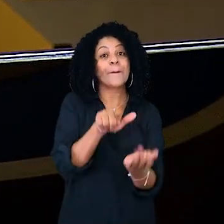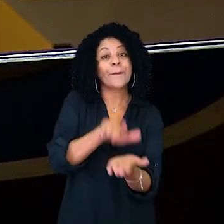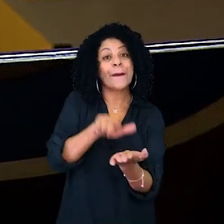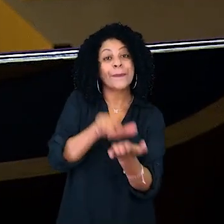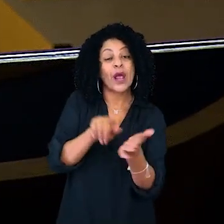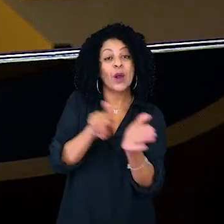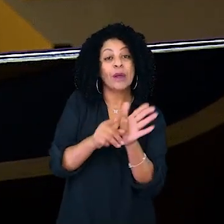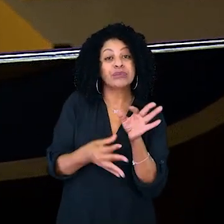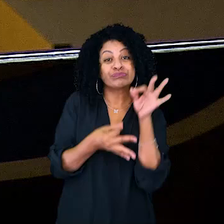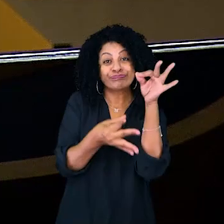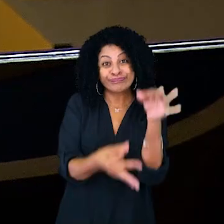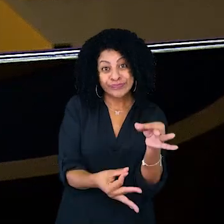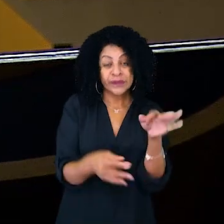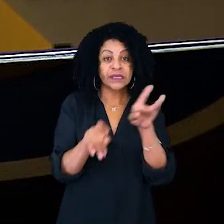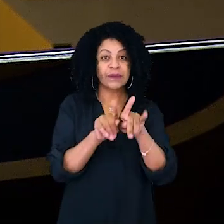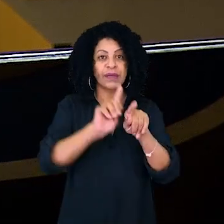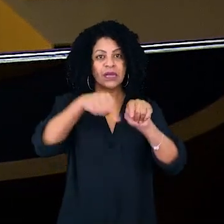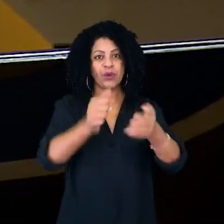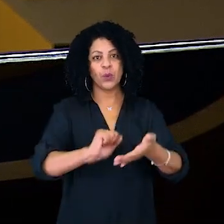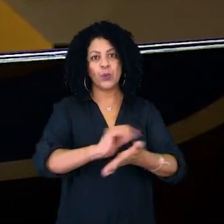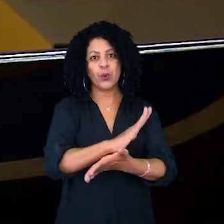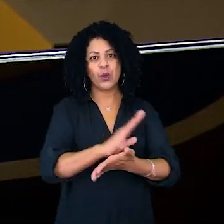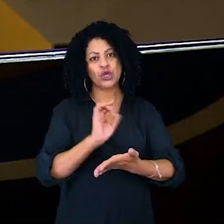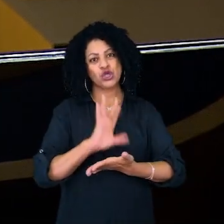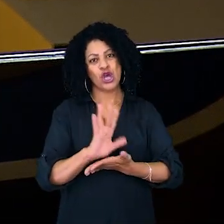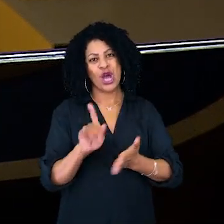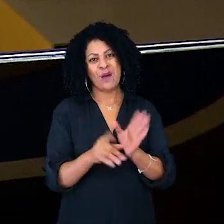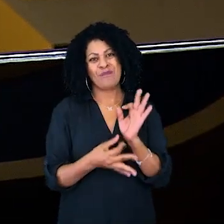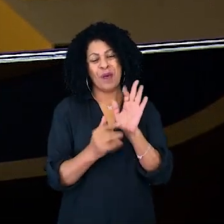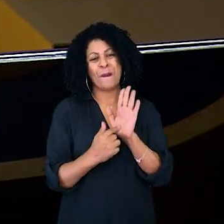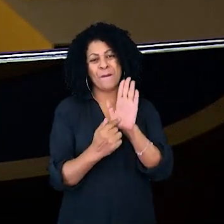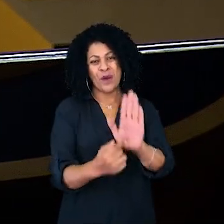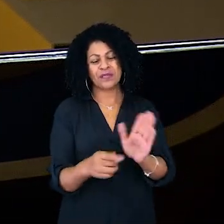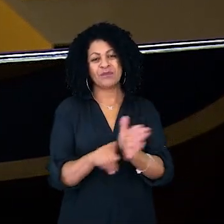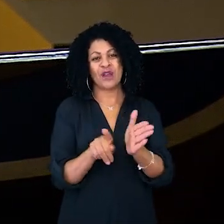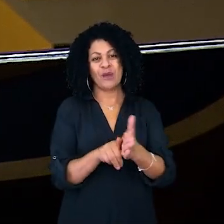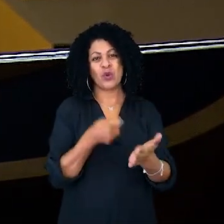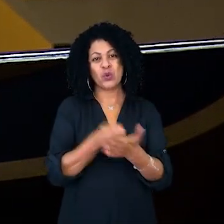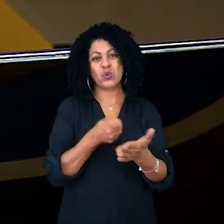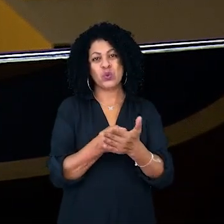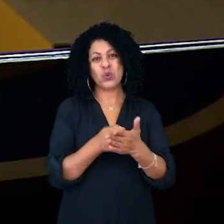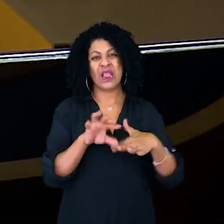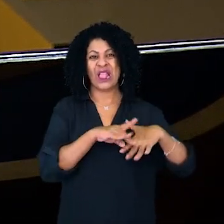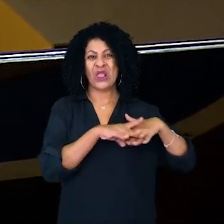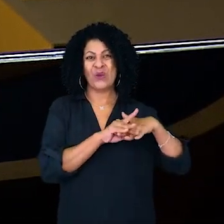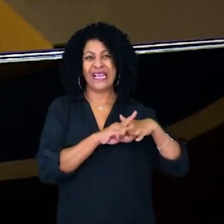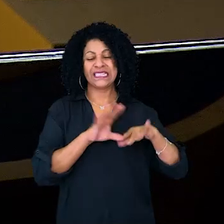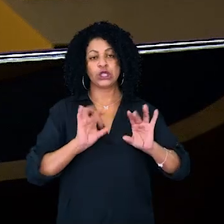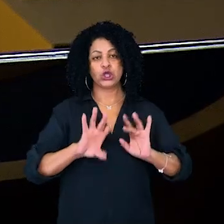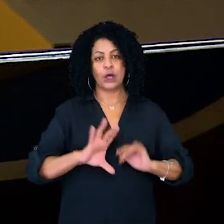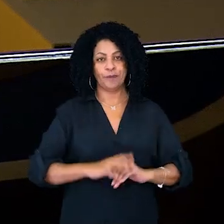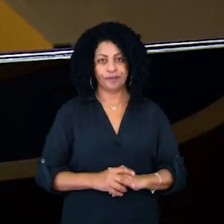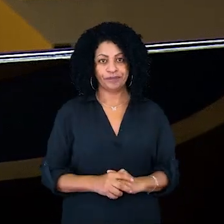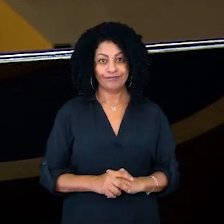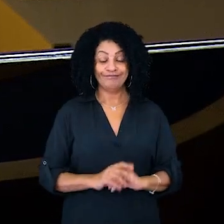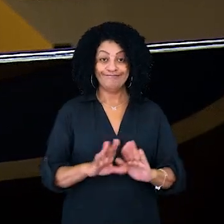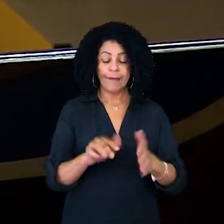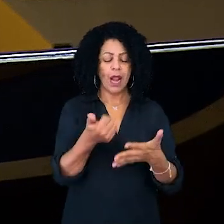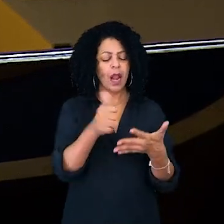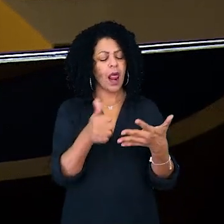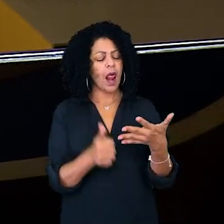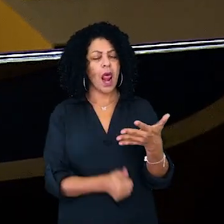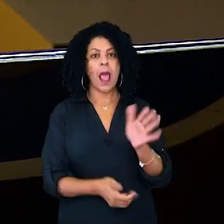atestado apresentado logo na dispensa apenas sugere a existência das doenças. Analisando a